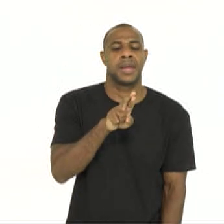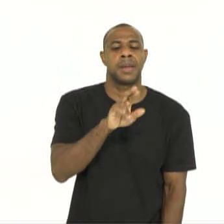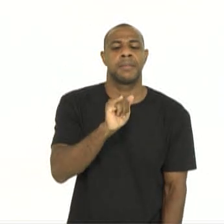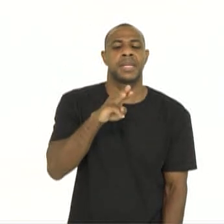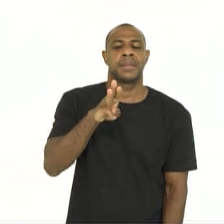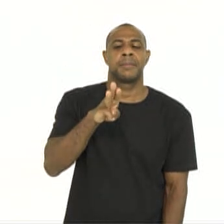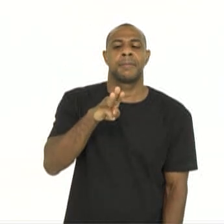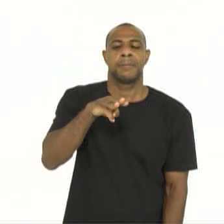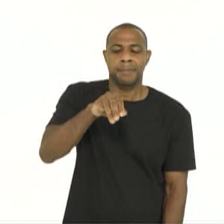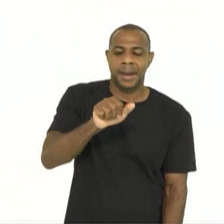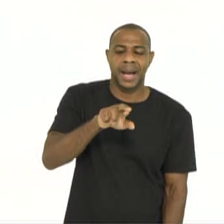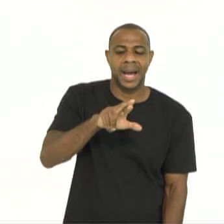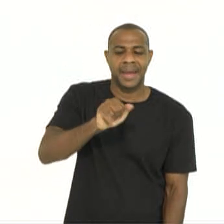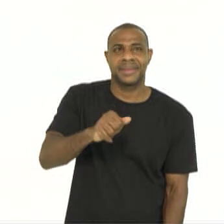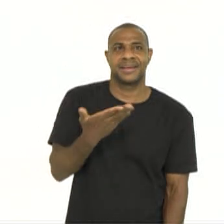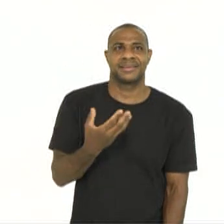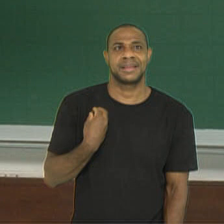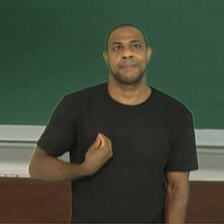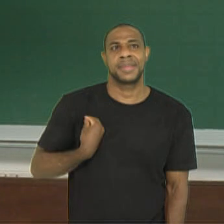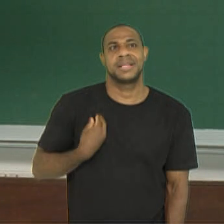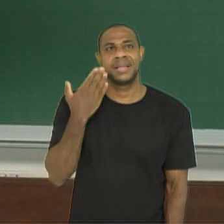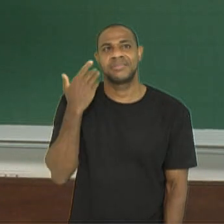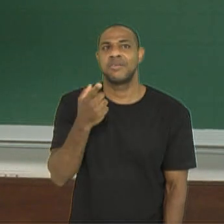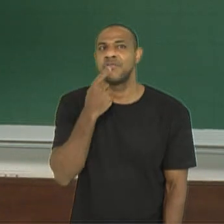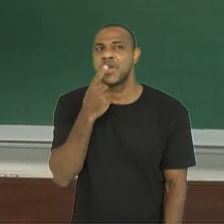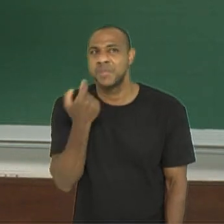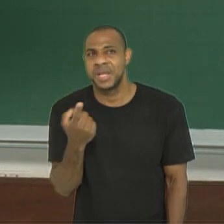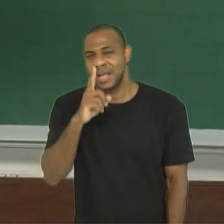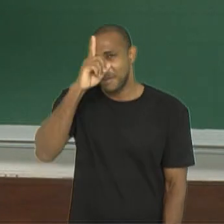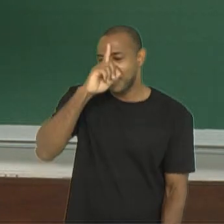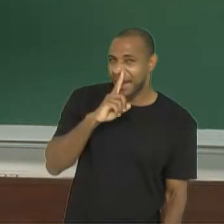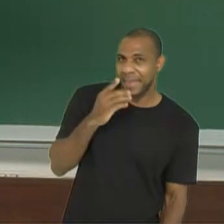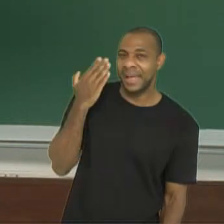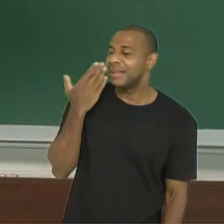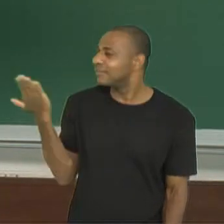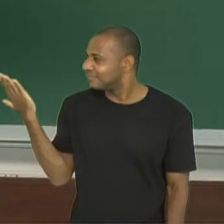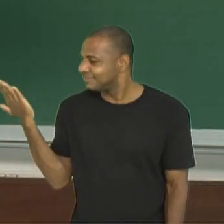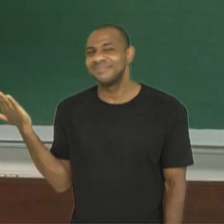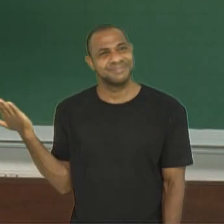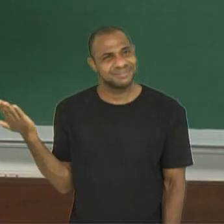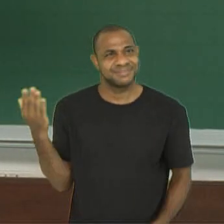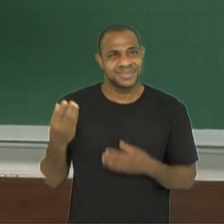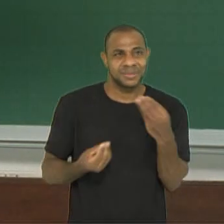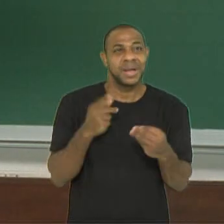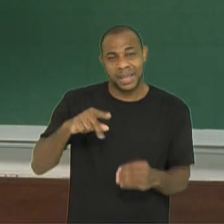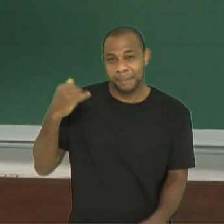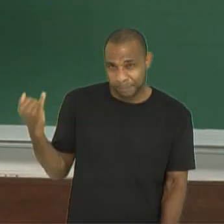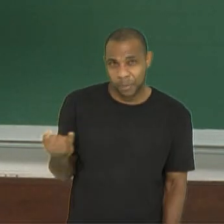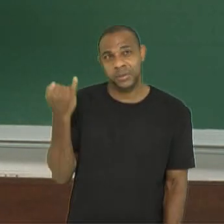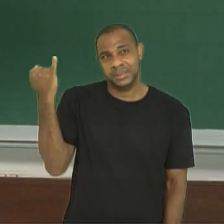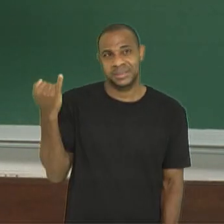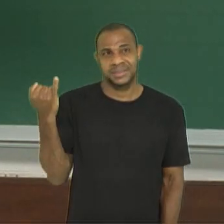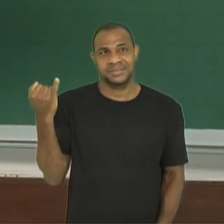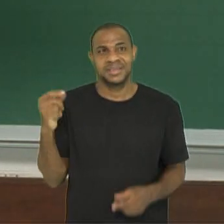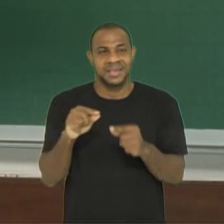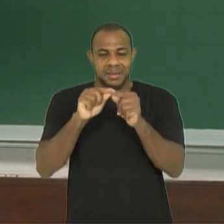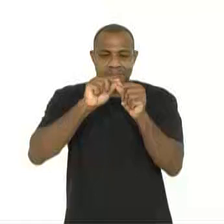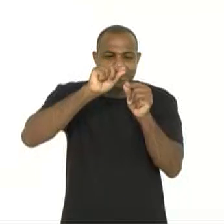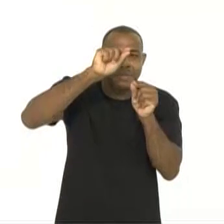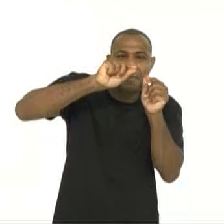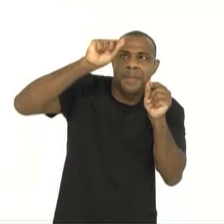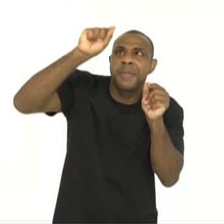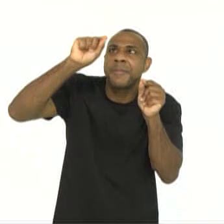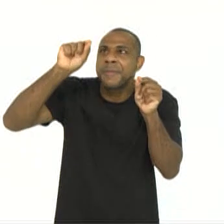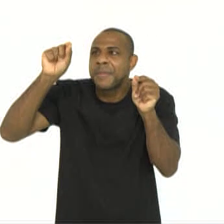das cores primárias vão estar muito presentes. Olha lá o vermelho, olha o amarelo aqui, olha só presente. Gente. Então, é muito importante isso, os traços que ele faz exatamente para